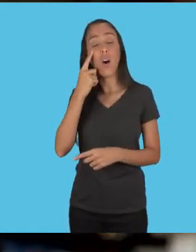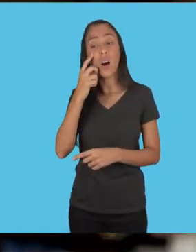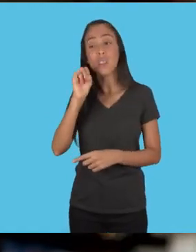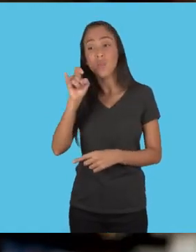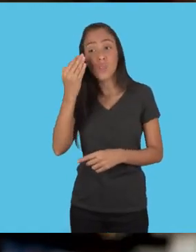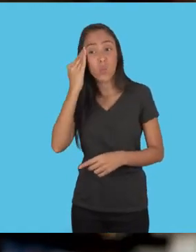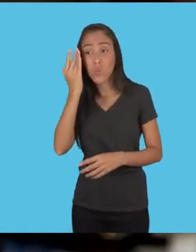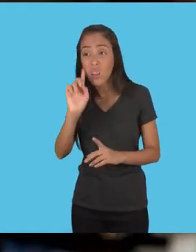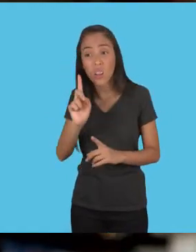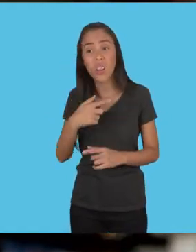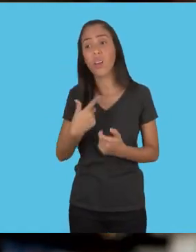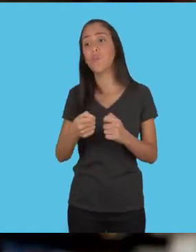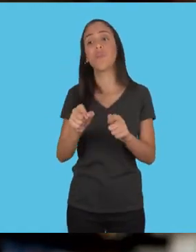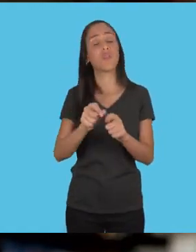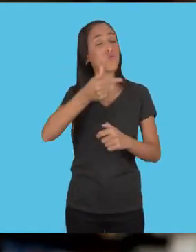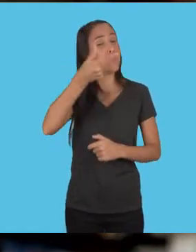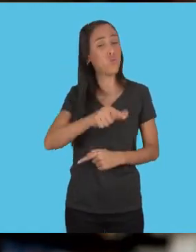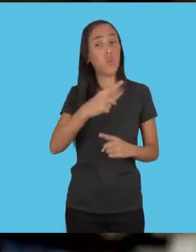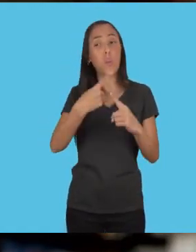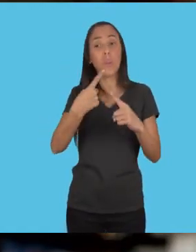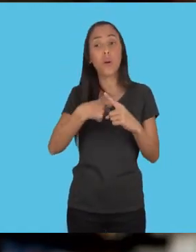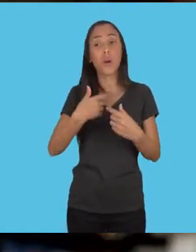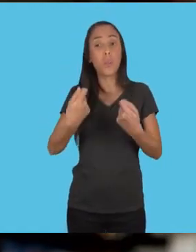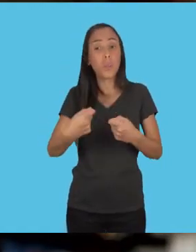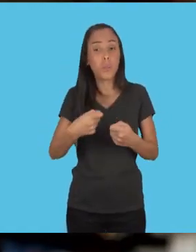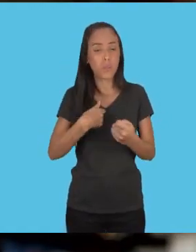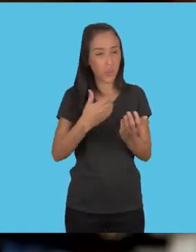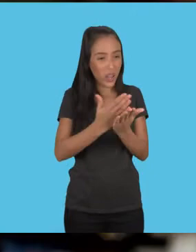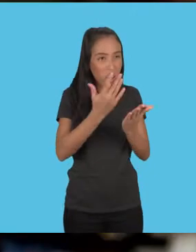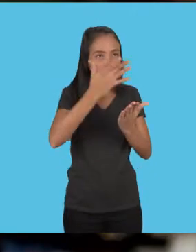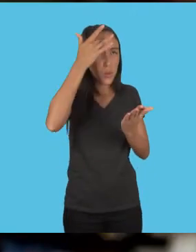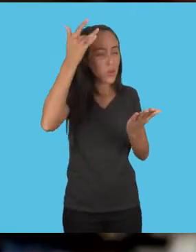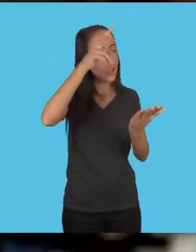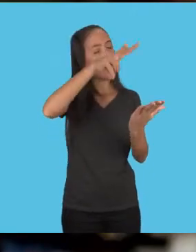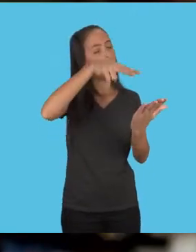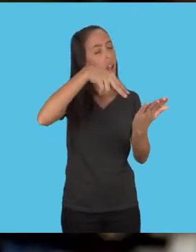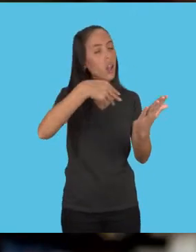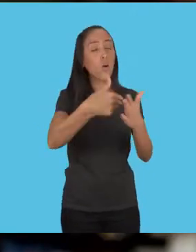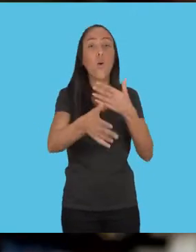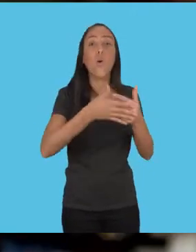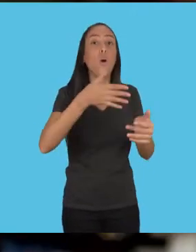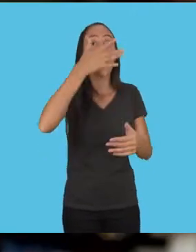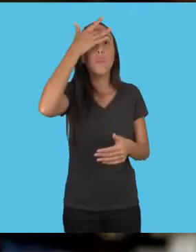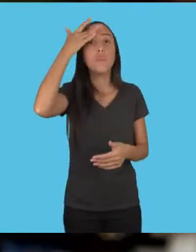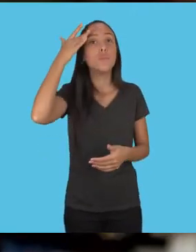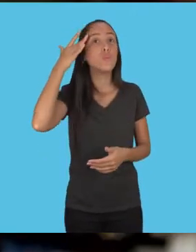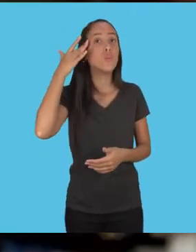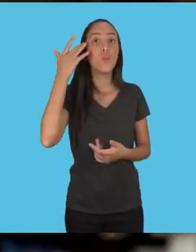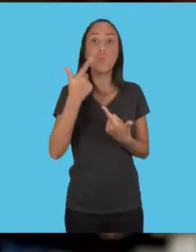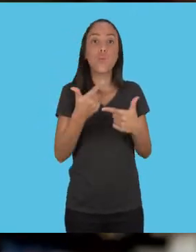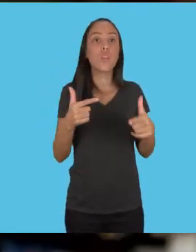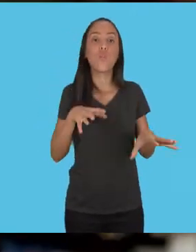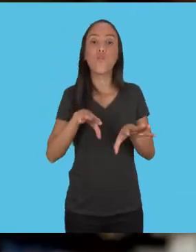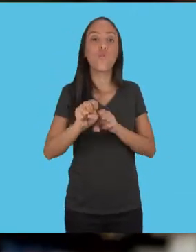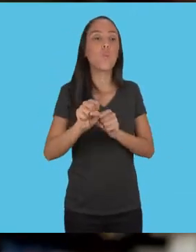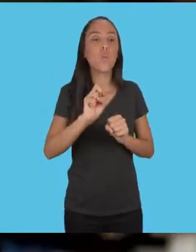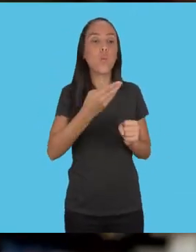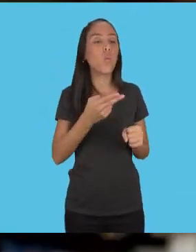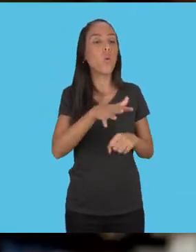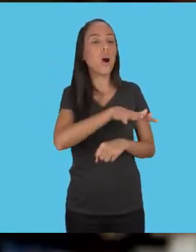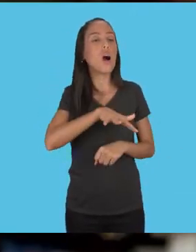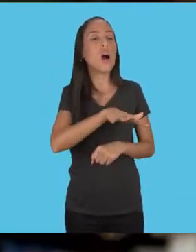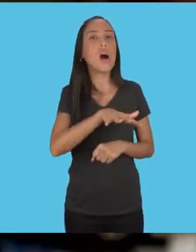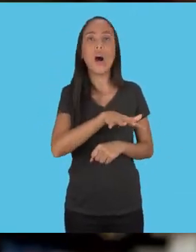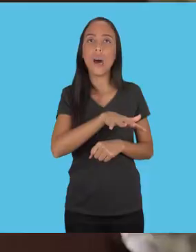tenho que escrever de novo, porque eu quero que meu texto seja entendido por pessoas, mesmo que não sejam da